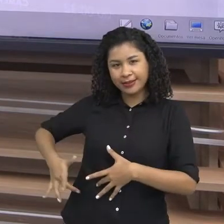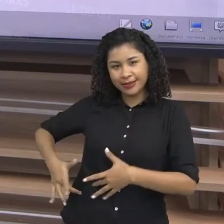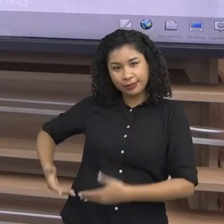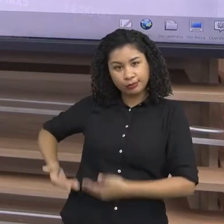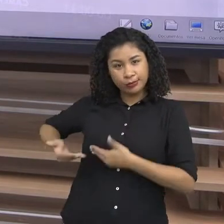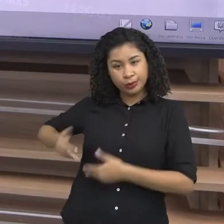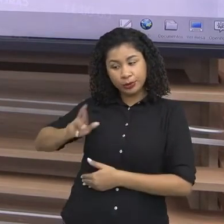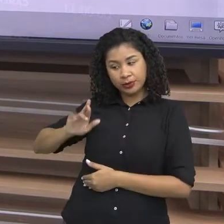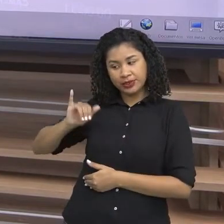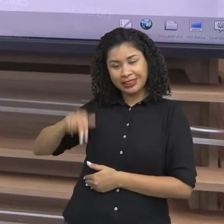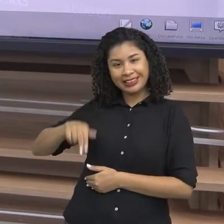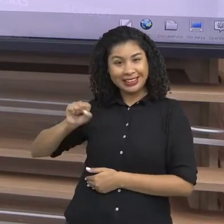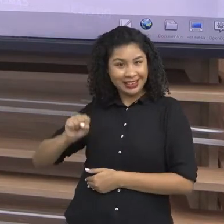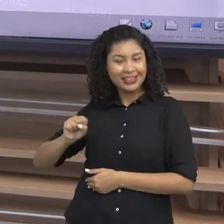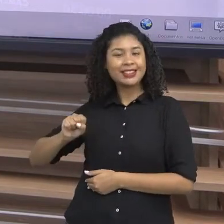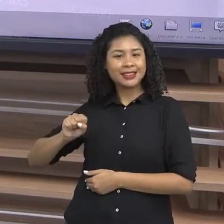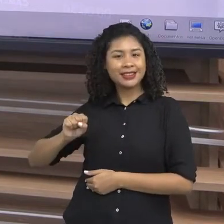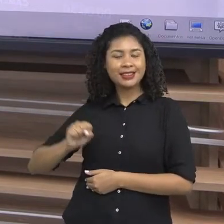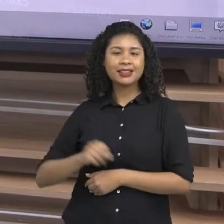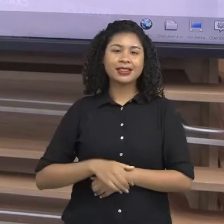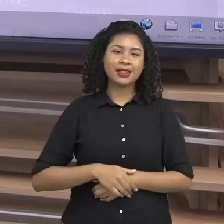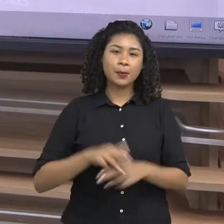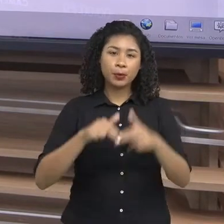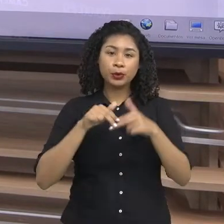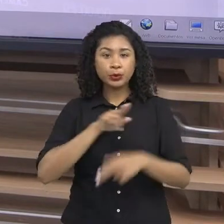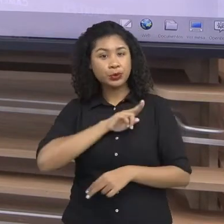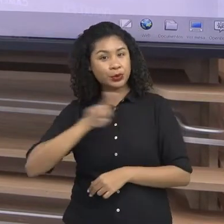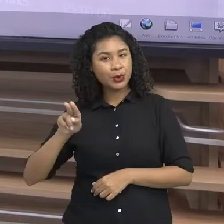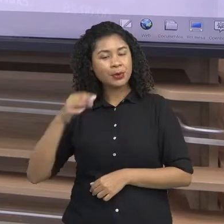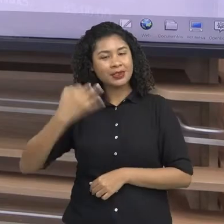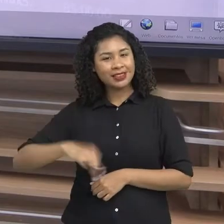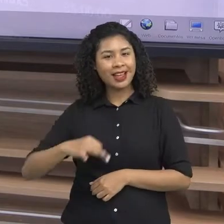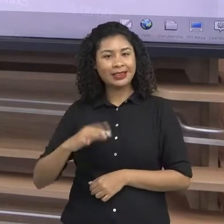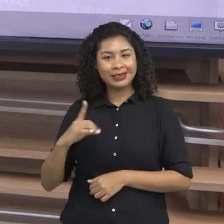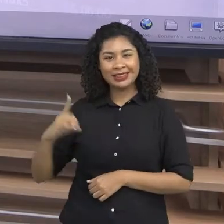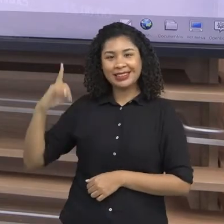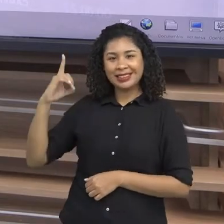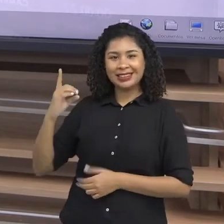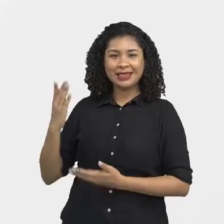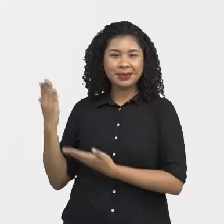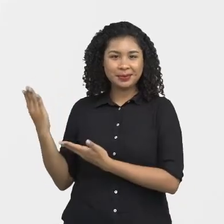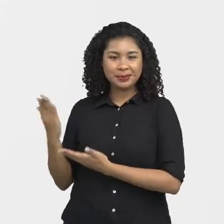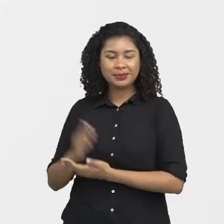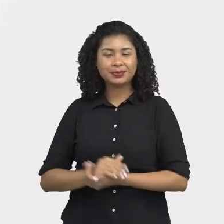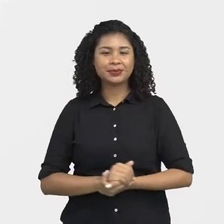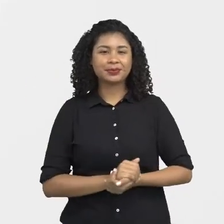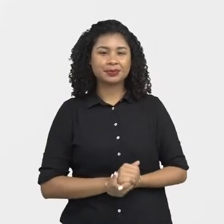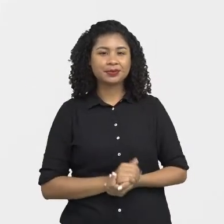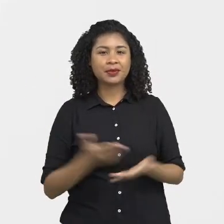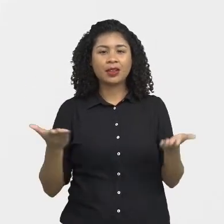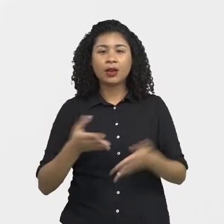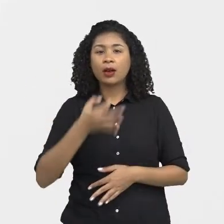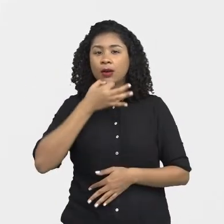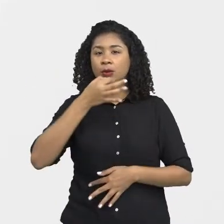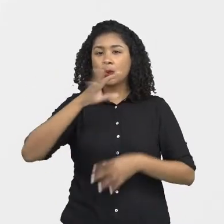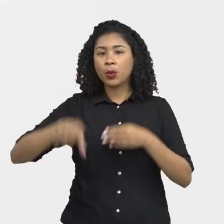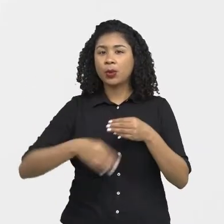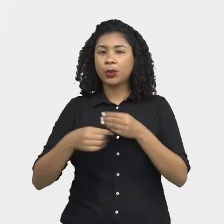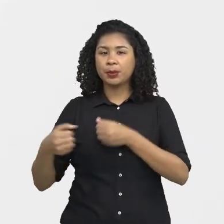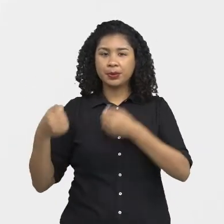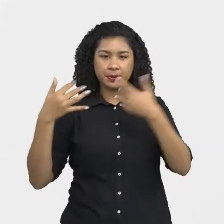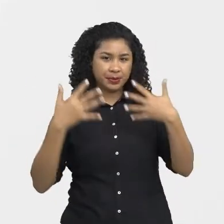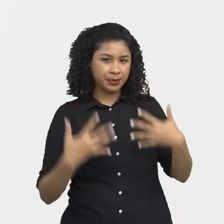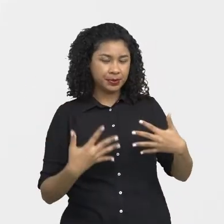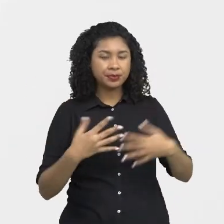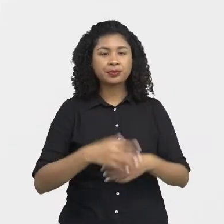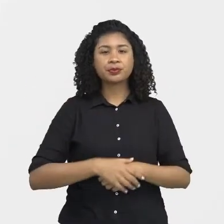essa função. E aí, esse hormônio é o hormônio antidiurético. Vamos observar aí um comentário sobre ele. Ele possui